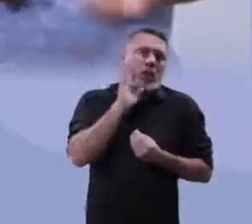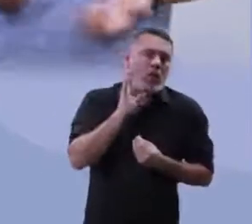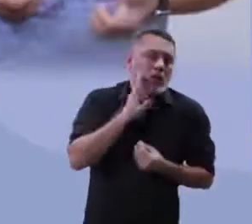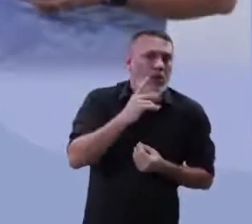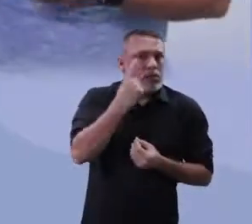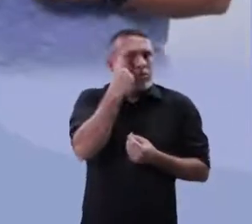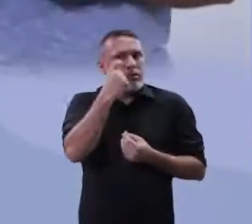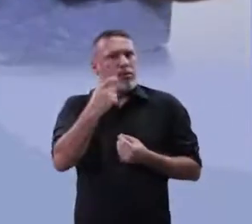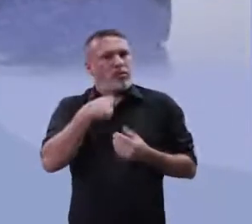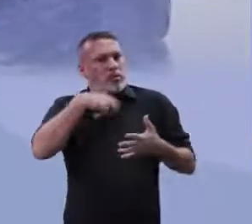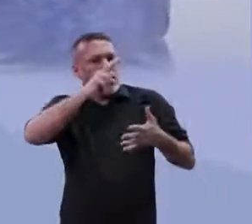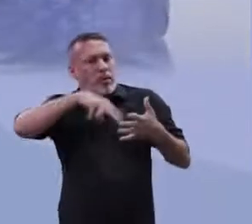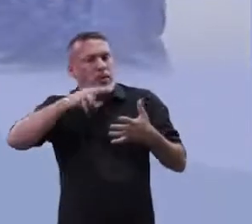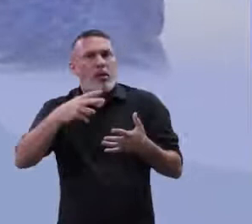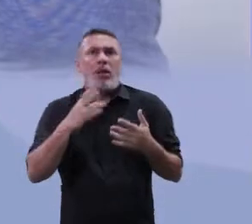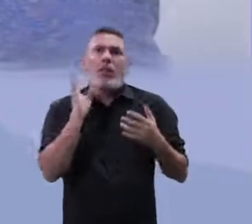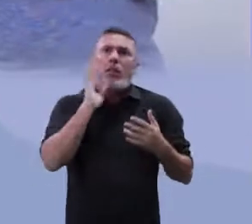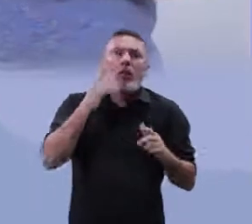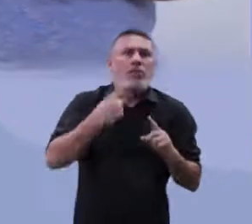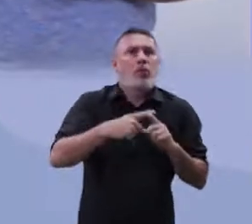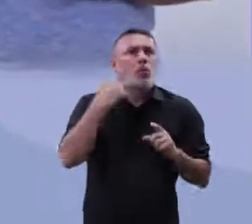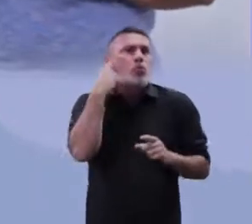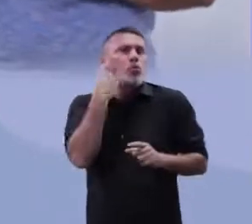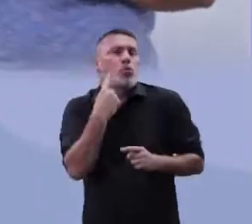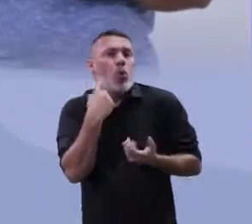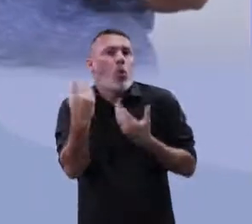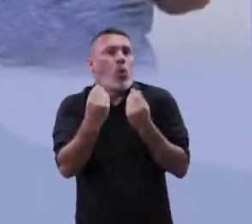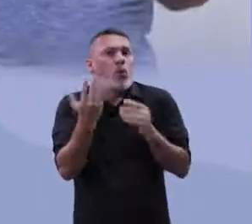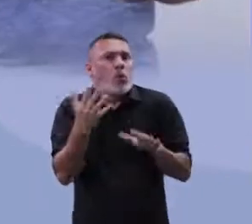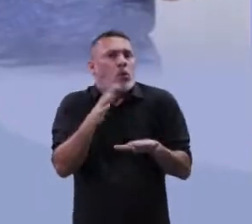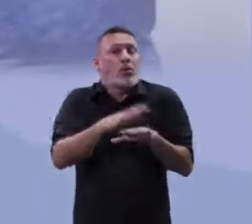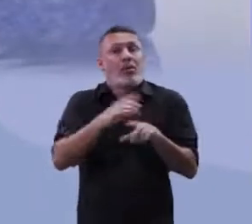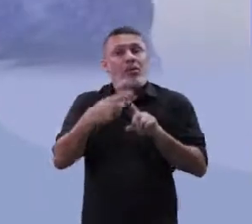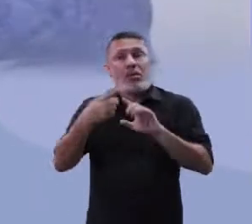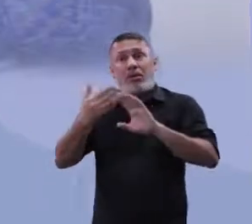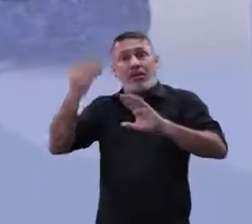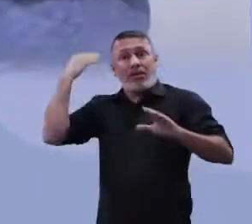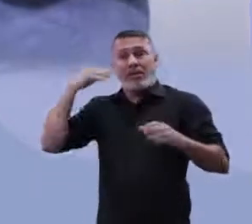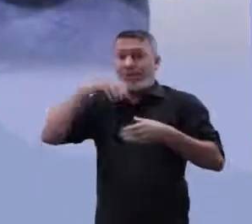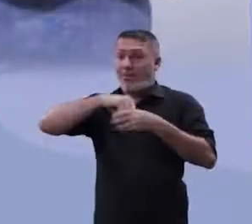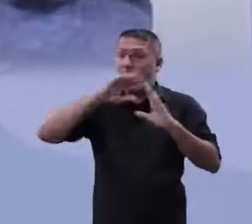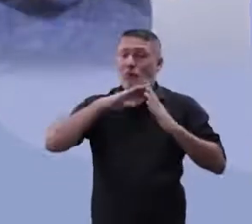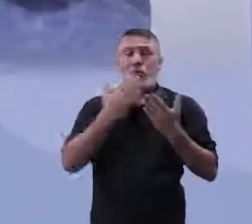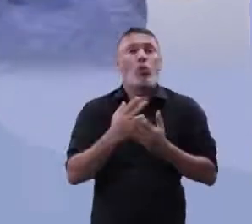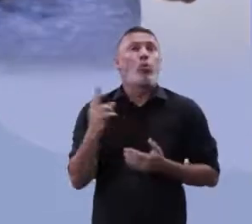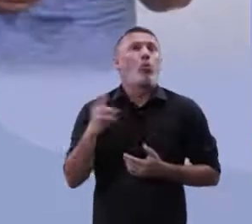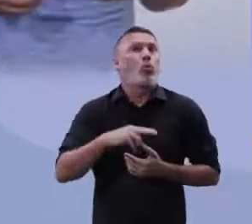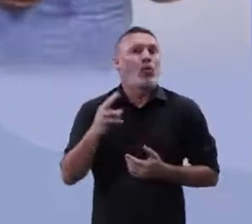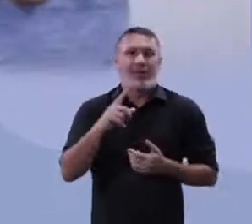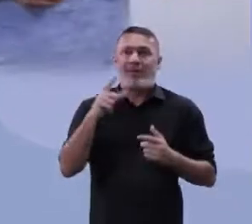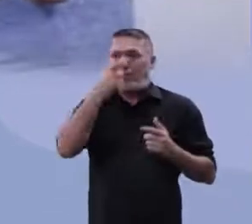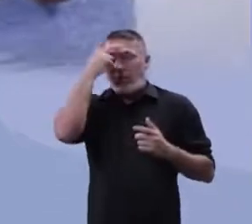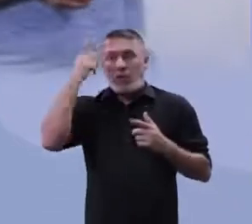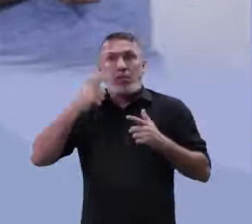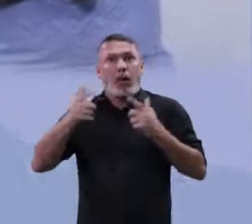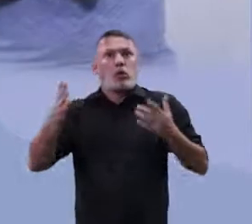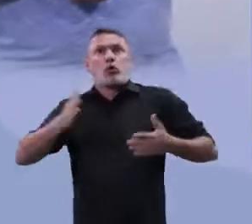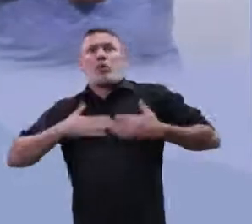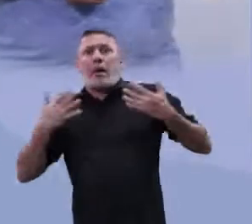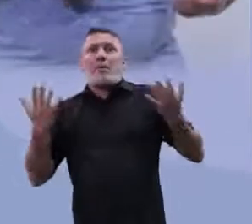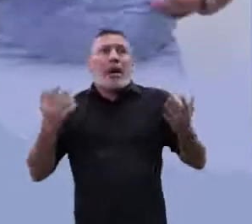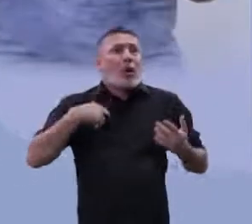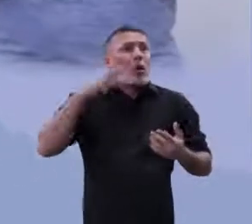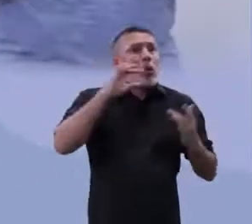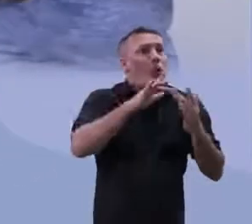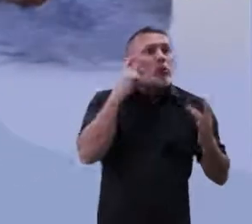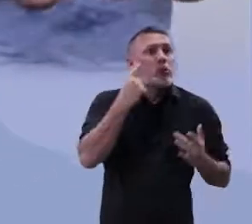fiquei muito feliz quando eu li sobre, porque não era um assunto tão trabalhado nas nossas escolas. E o que pegou muita gente de